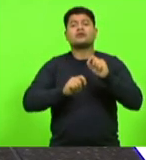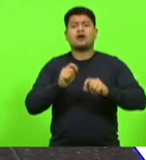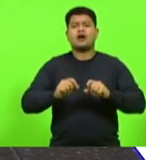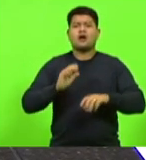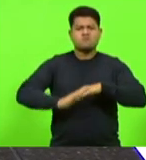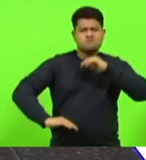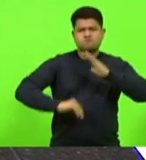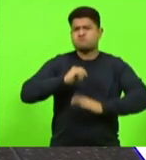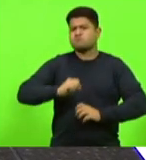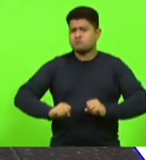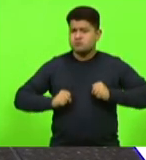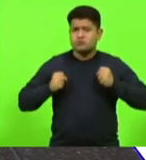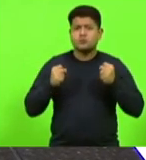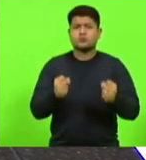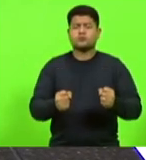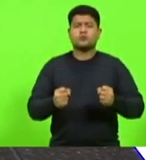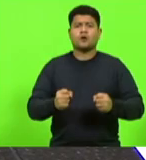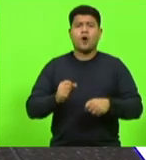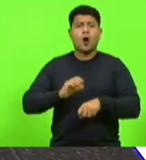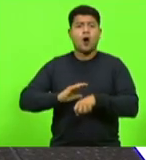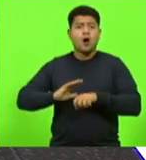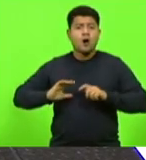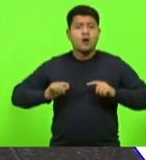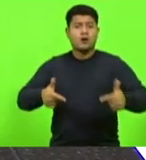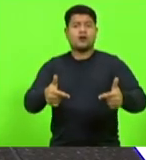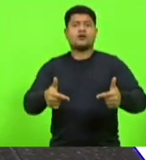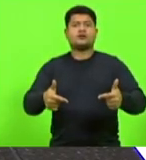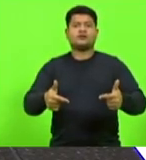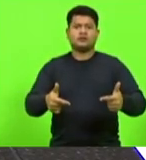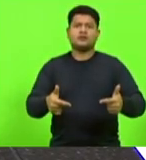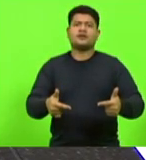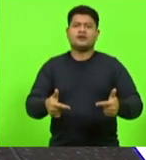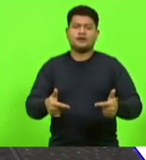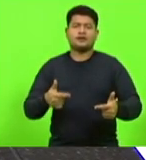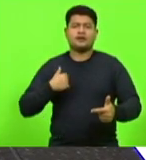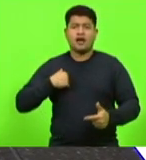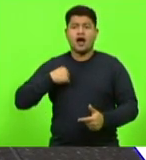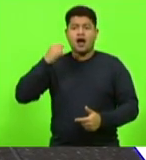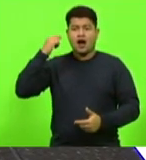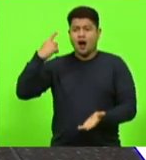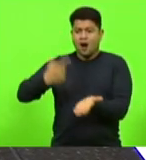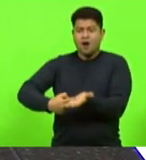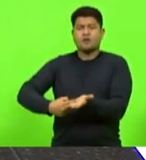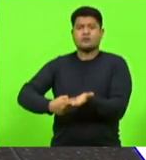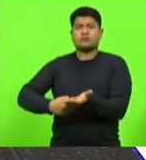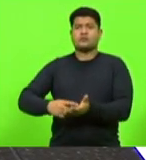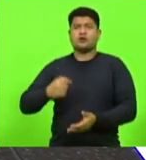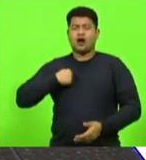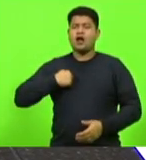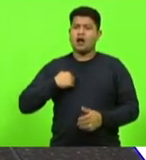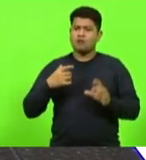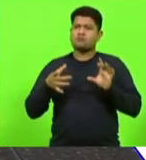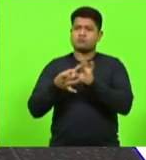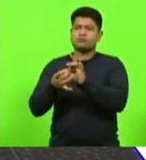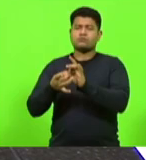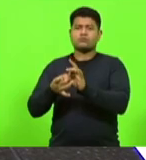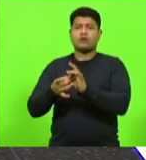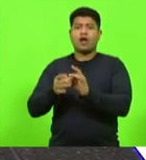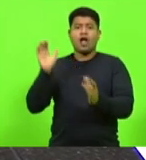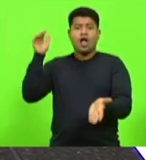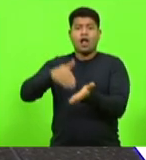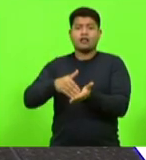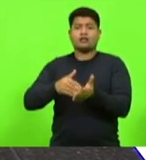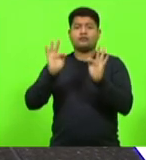digo, essa ação ela vai partir desse compromisso, que pelo menos eu estou firmando com os senhores ali, e até meados do ano que vem,